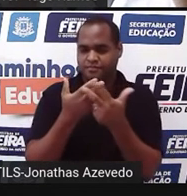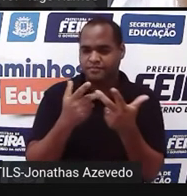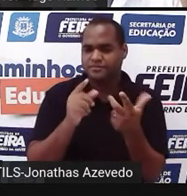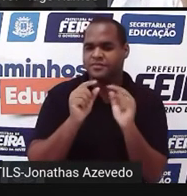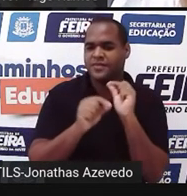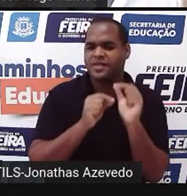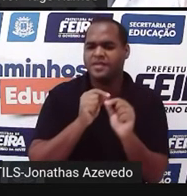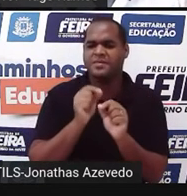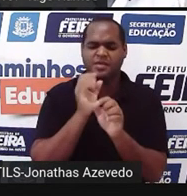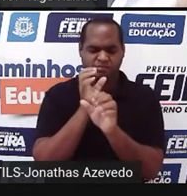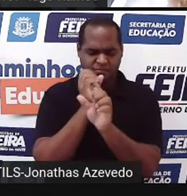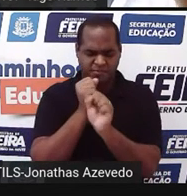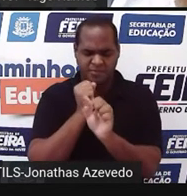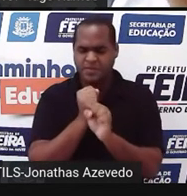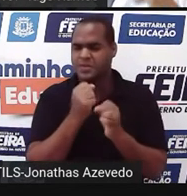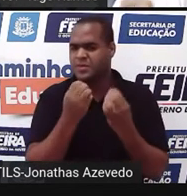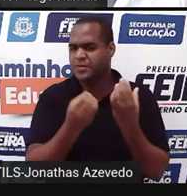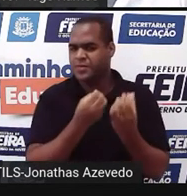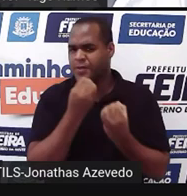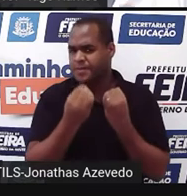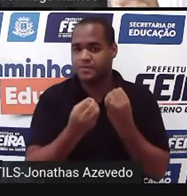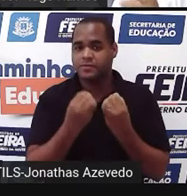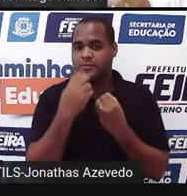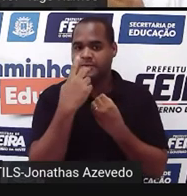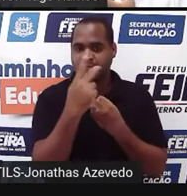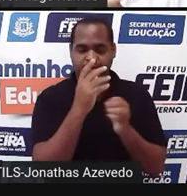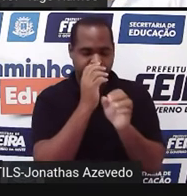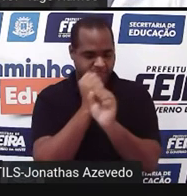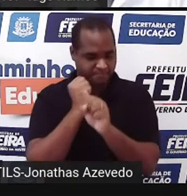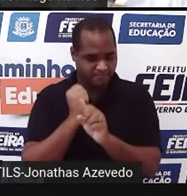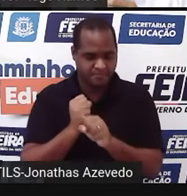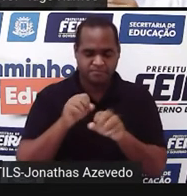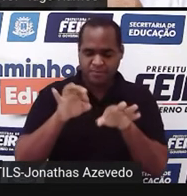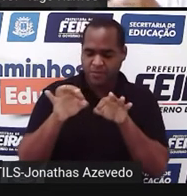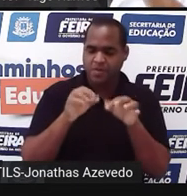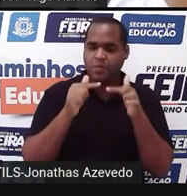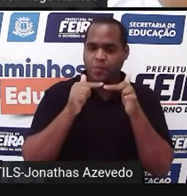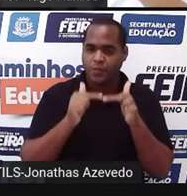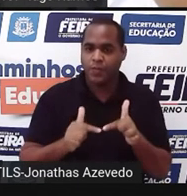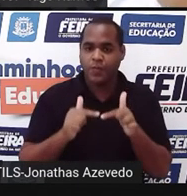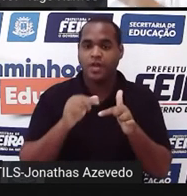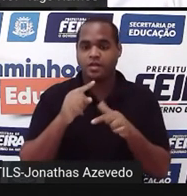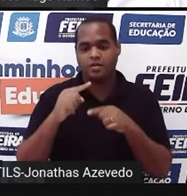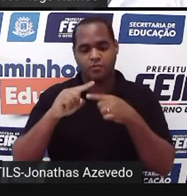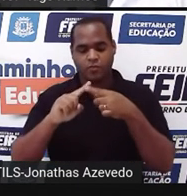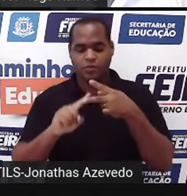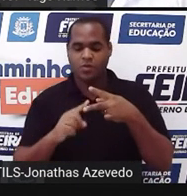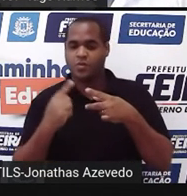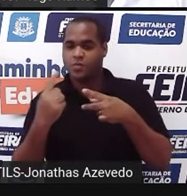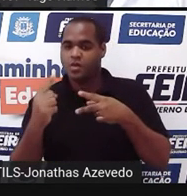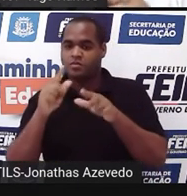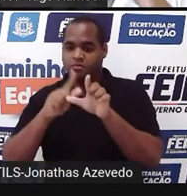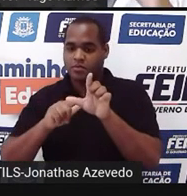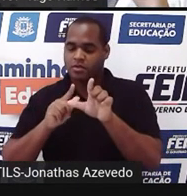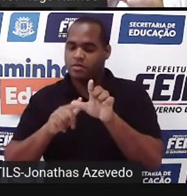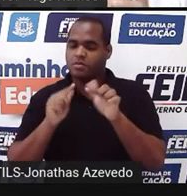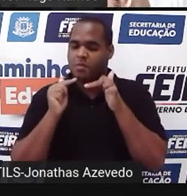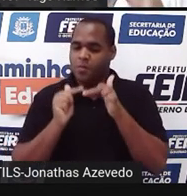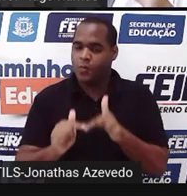equações mas somar de uma maneira que anule uma das duas incógnitas